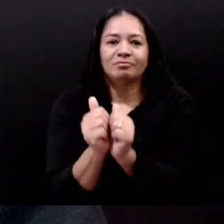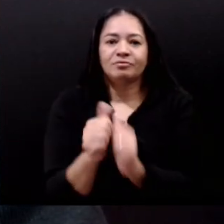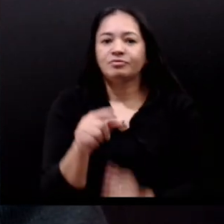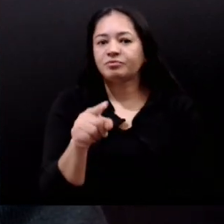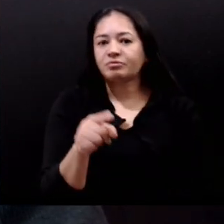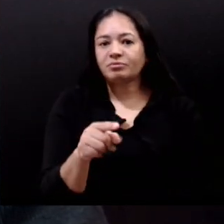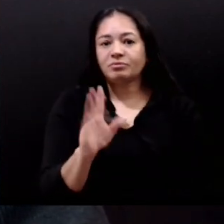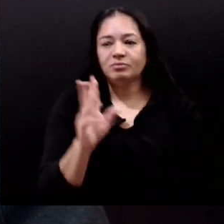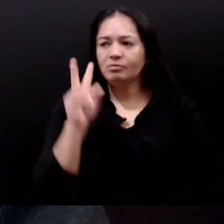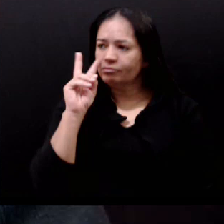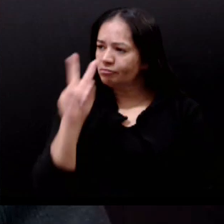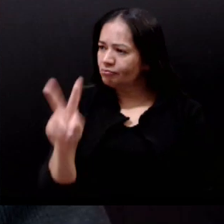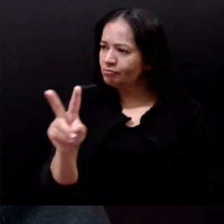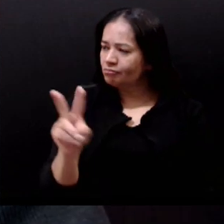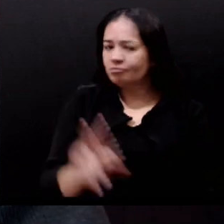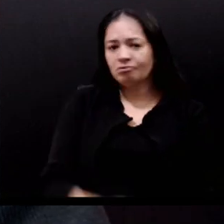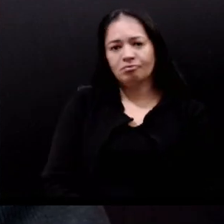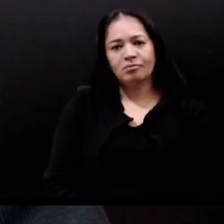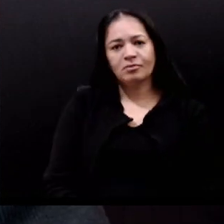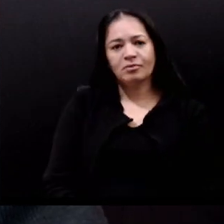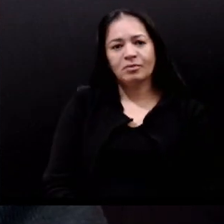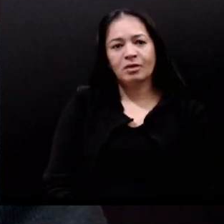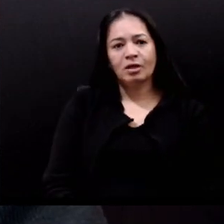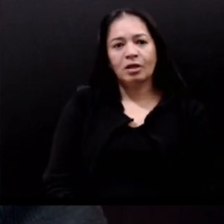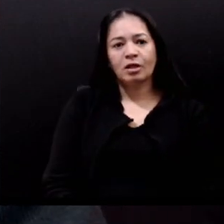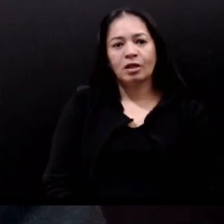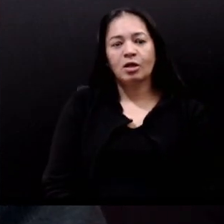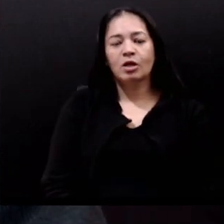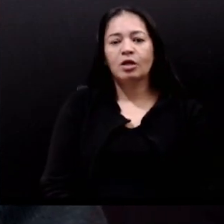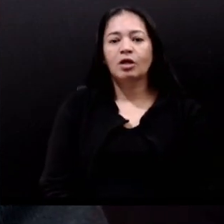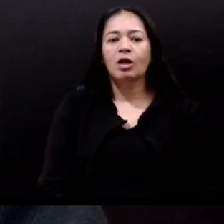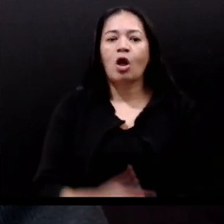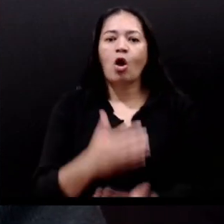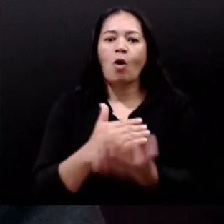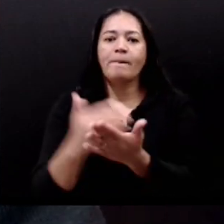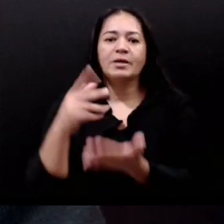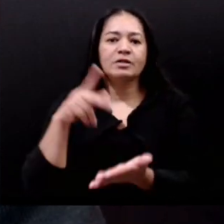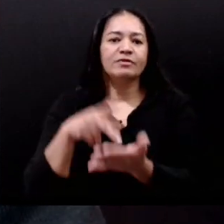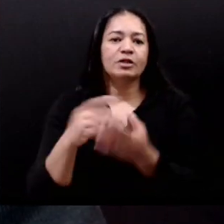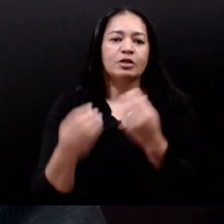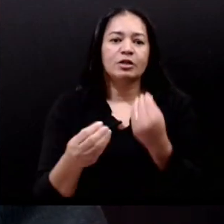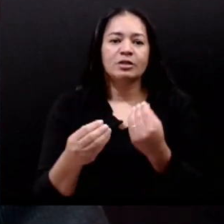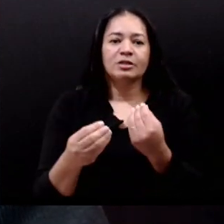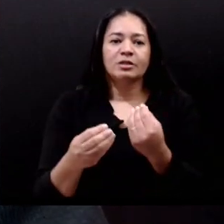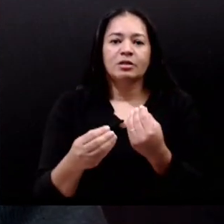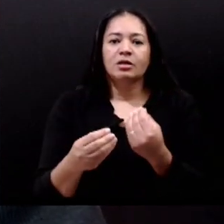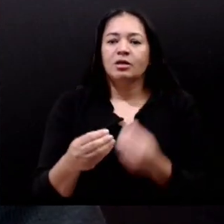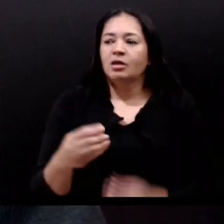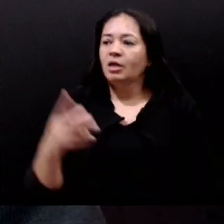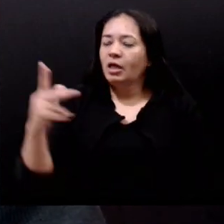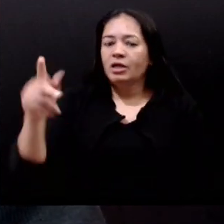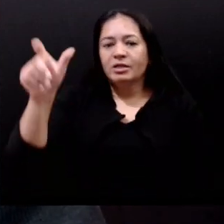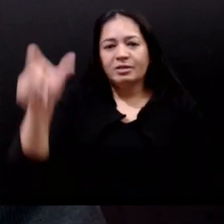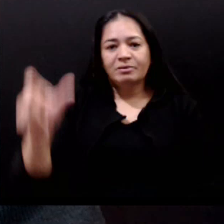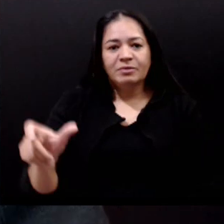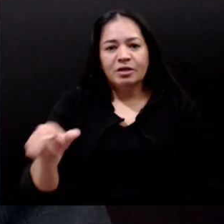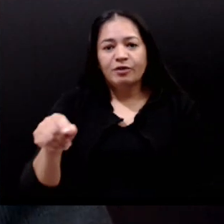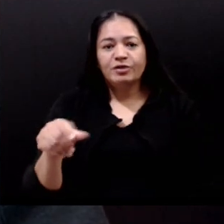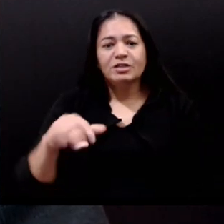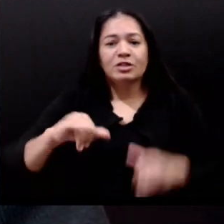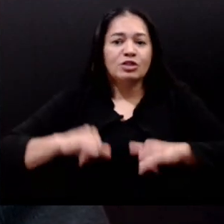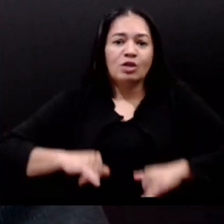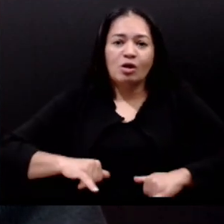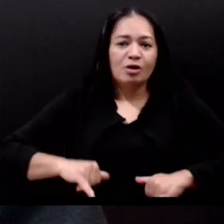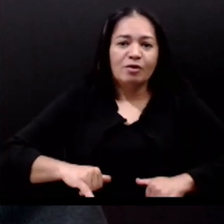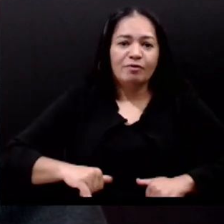né, uma coisa que cria-se como uma grande verdade e essa passa a ser a sua verdade e você sofre com isso.